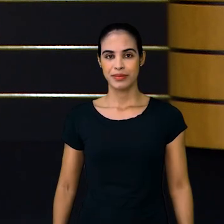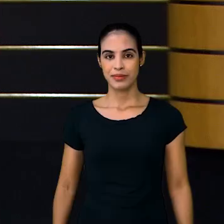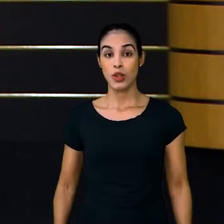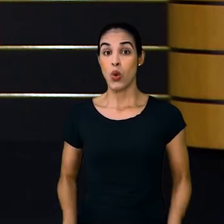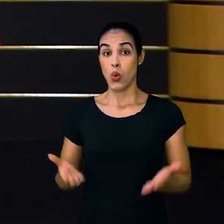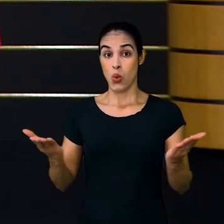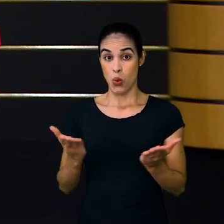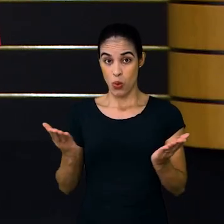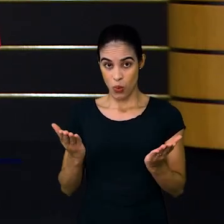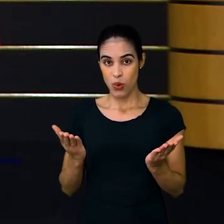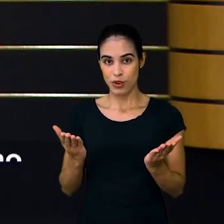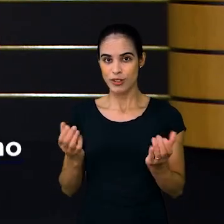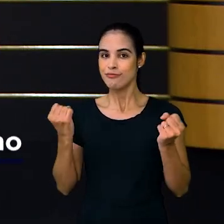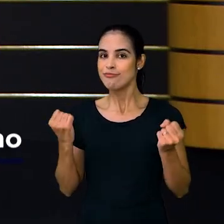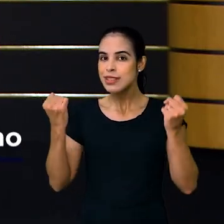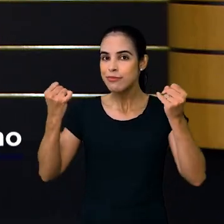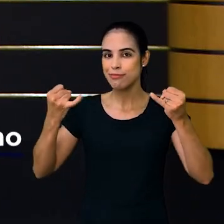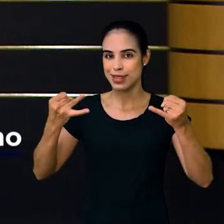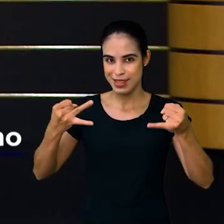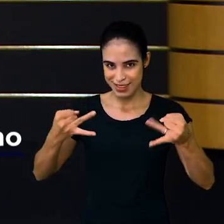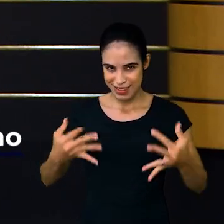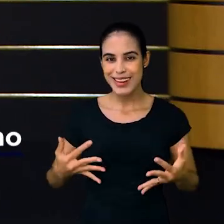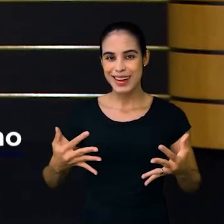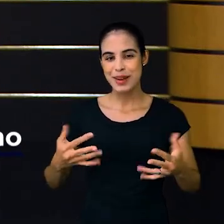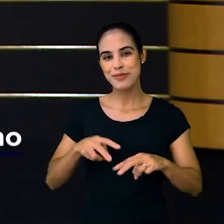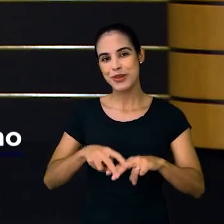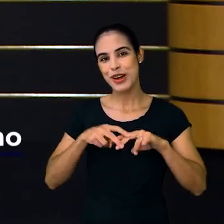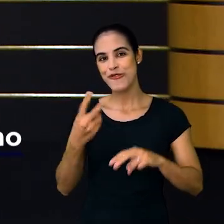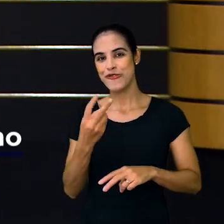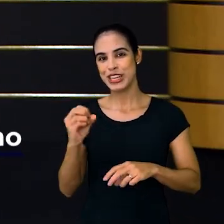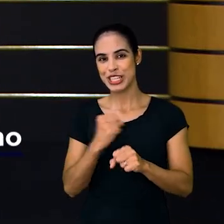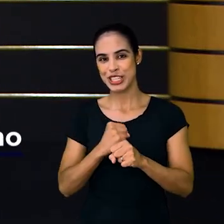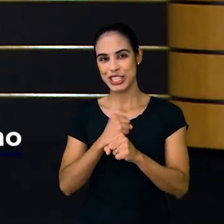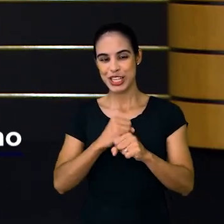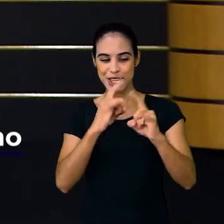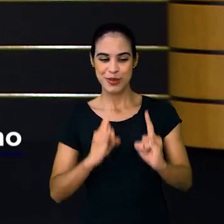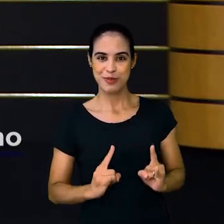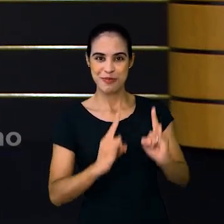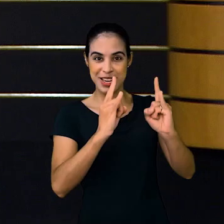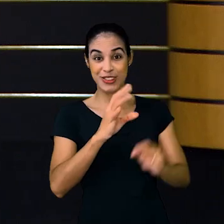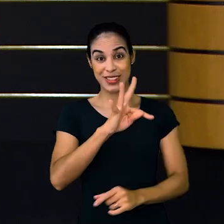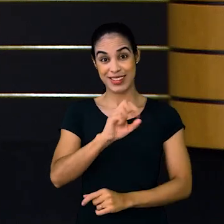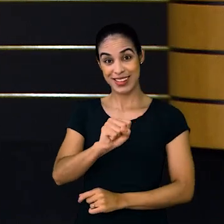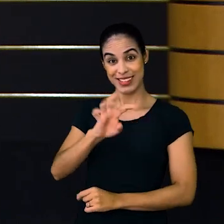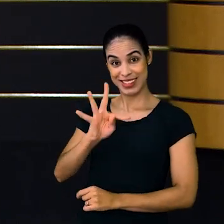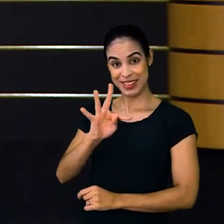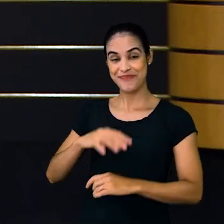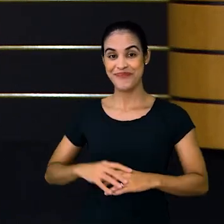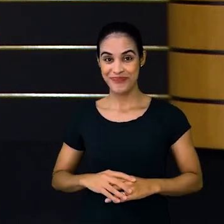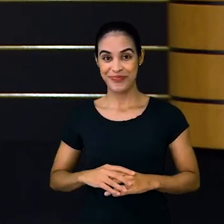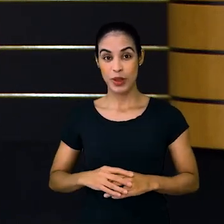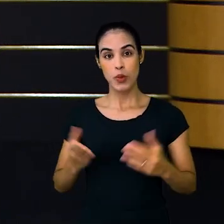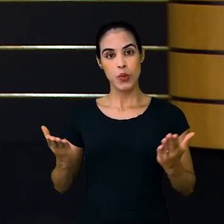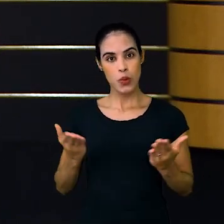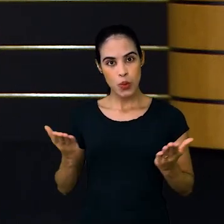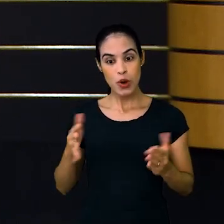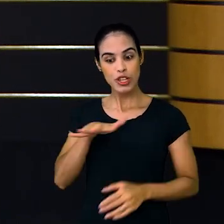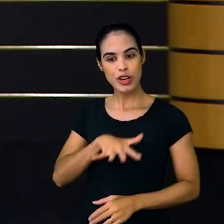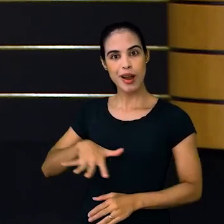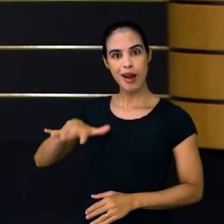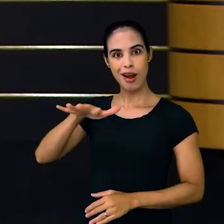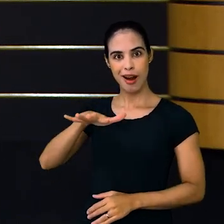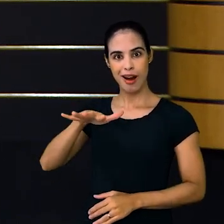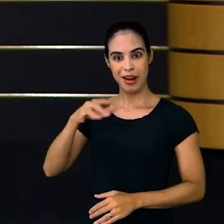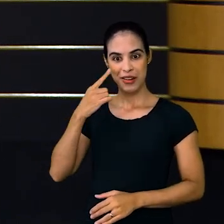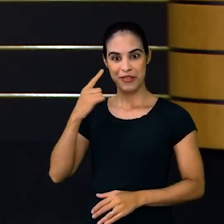O Revista TST está no ar e ainda em celebração aos 20 anos do prédio do Tribunal Superior do Trabalho. Hoje nós estamos no principal